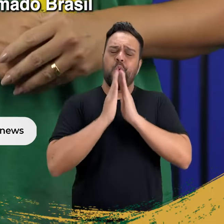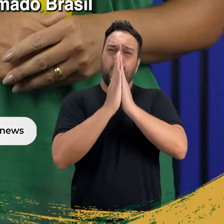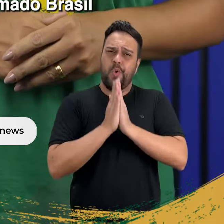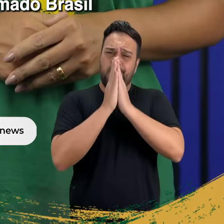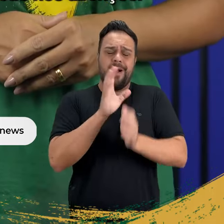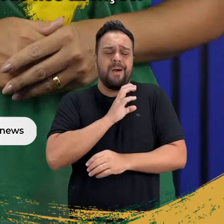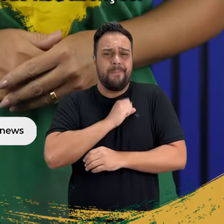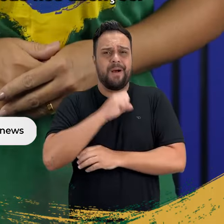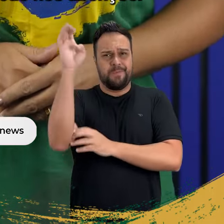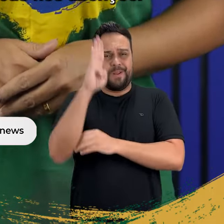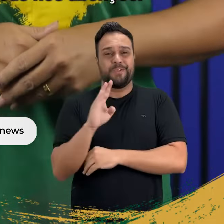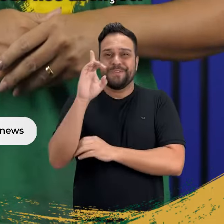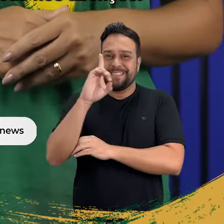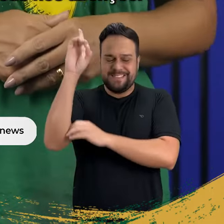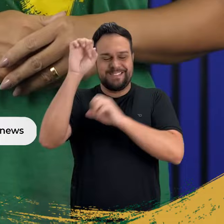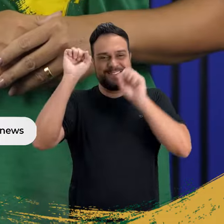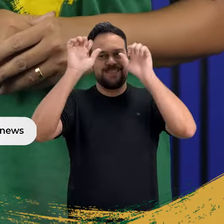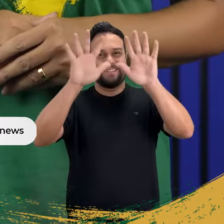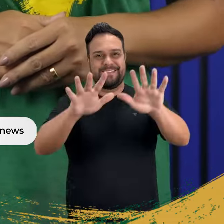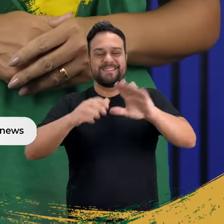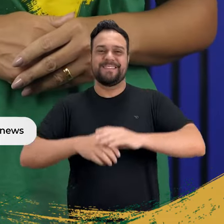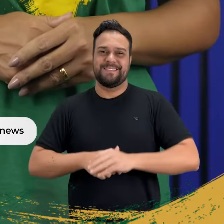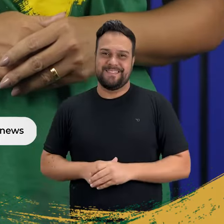amado Brasil e que Deus nos abençoe